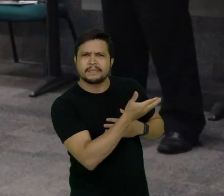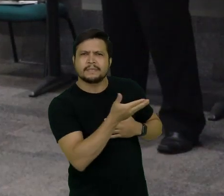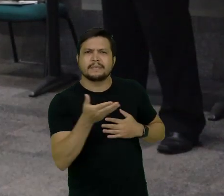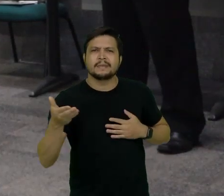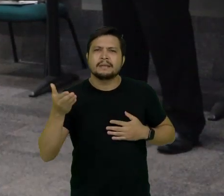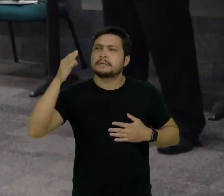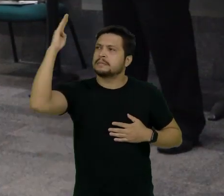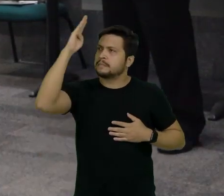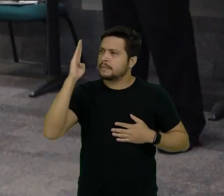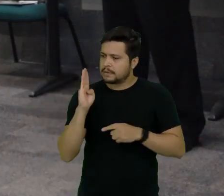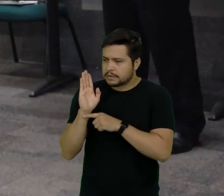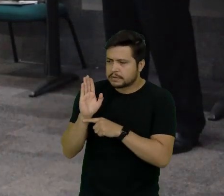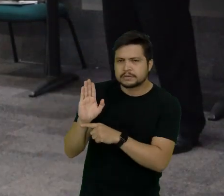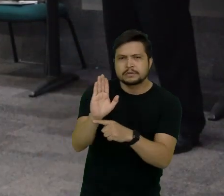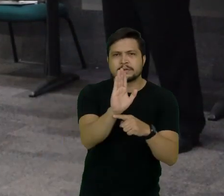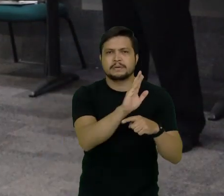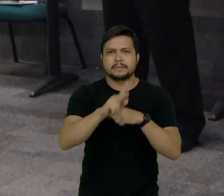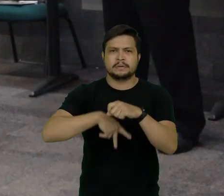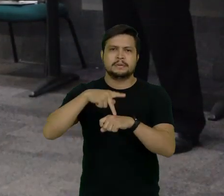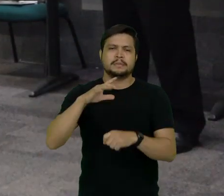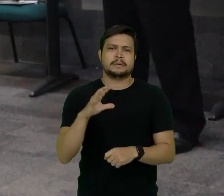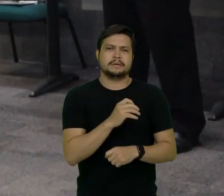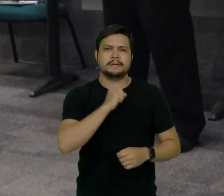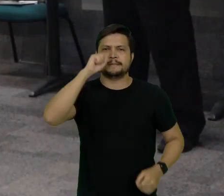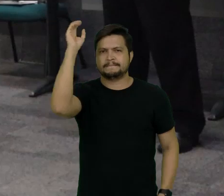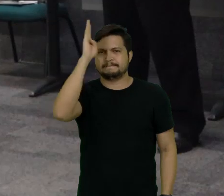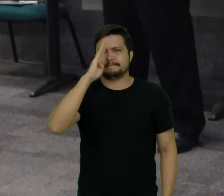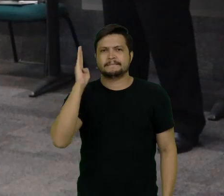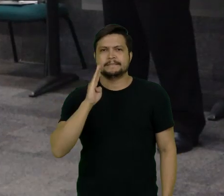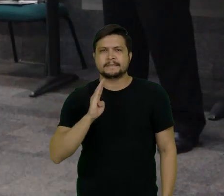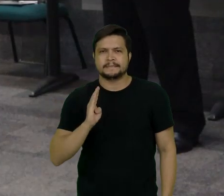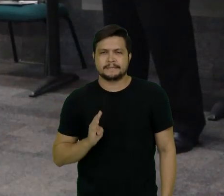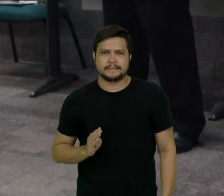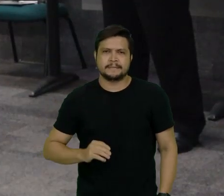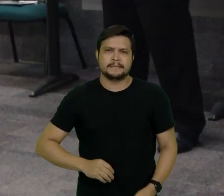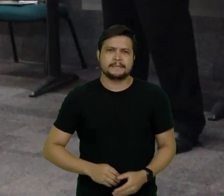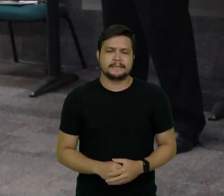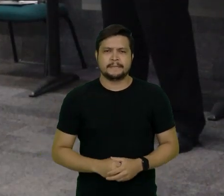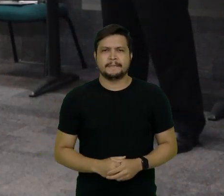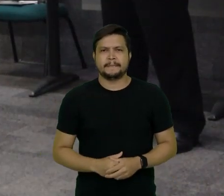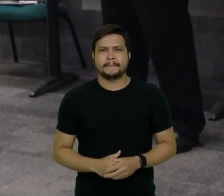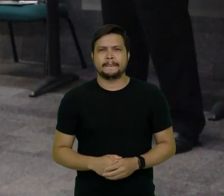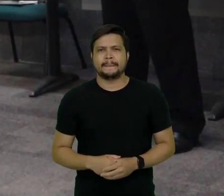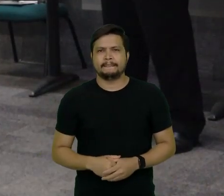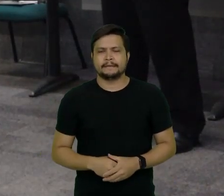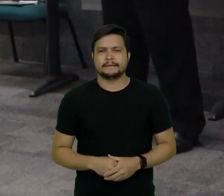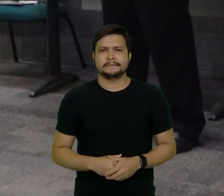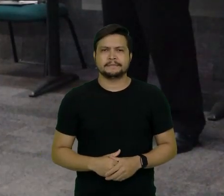amada, os filhos desses soles, mãe gentil, pátria amada, Brasil.